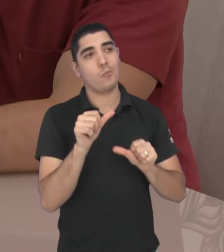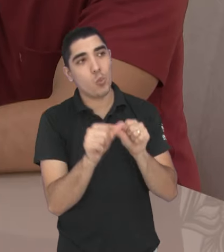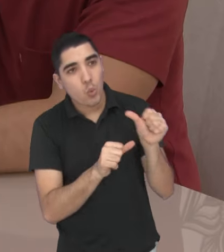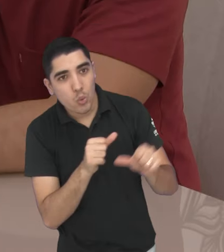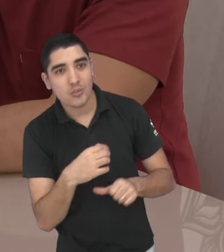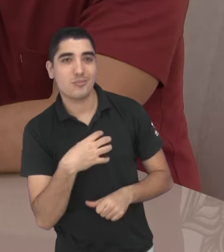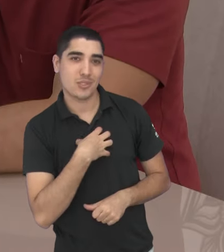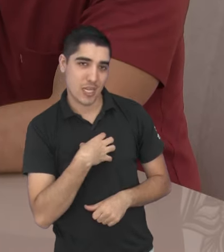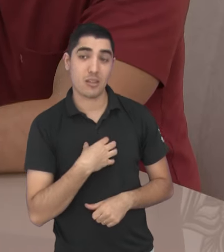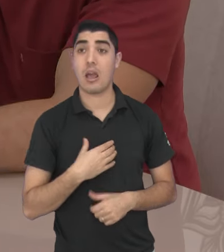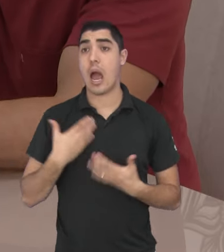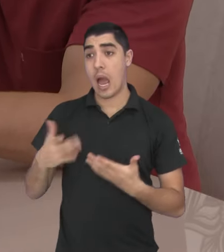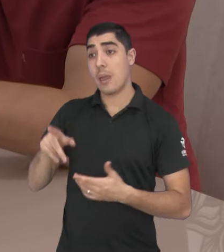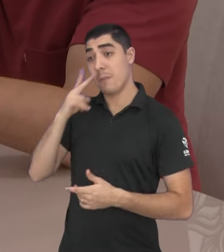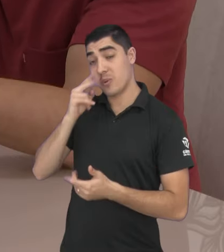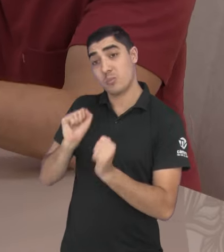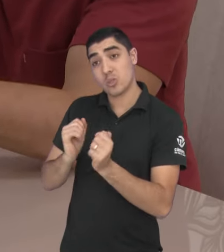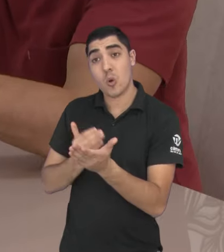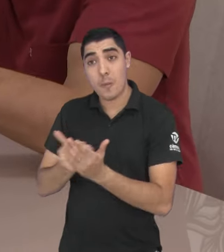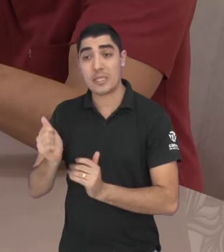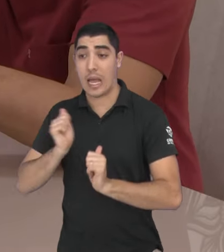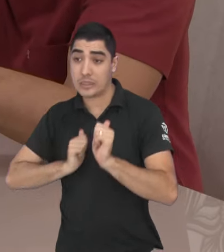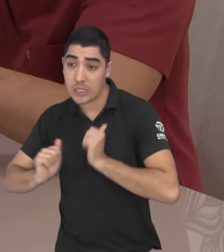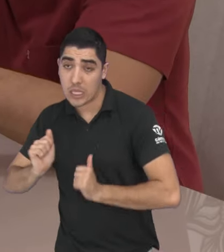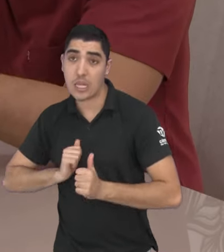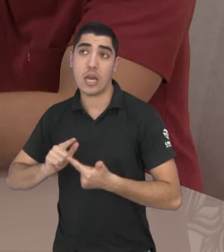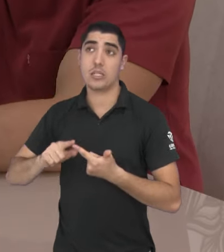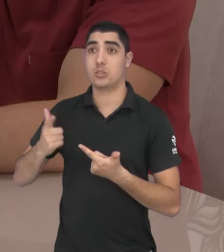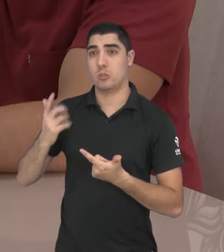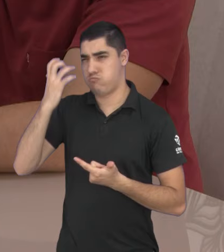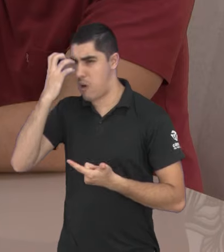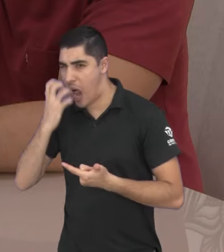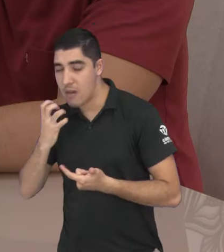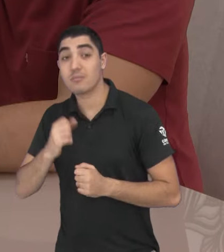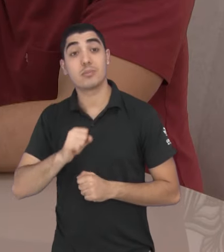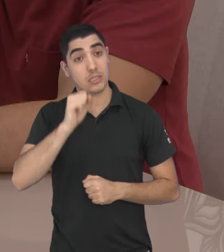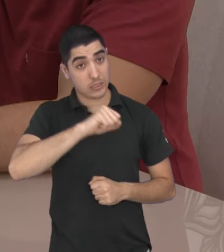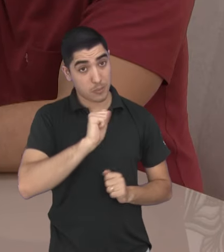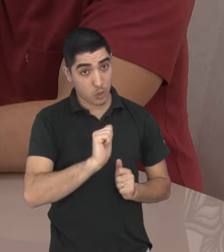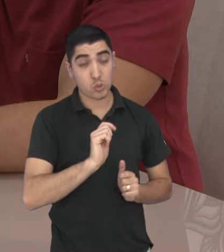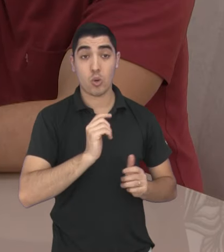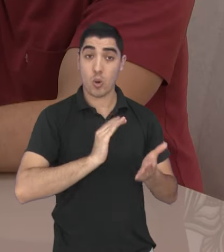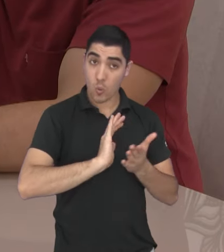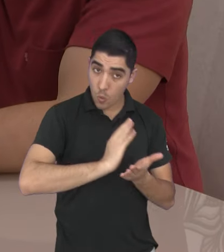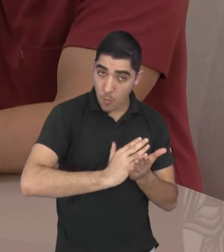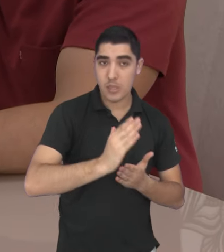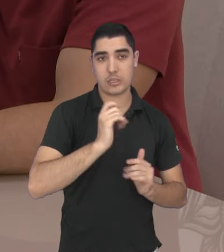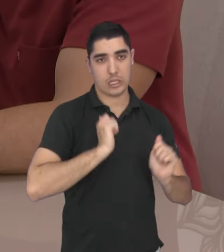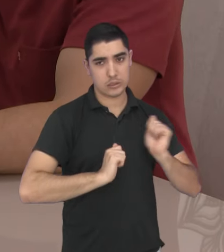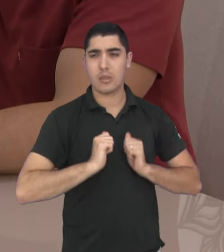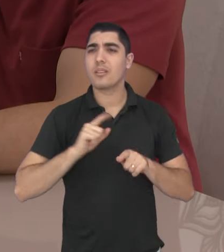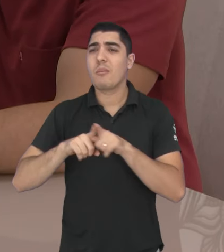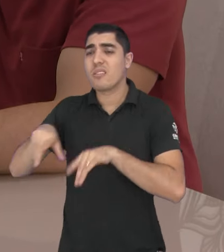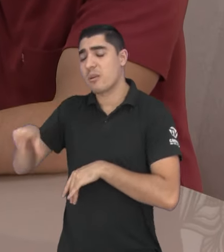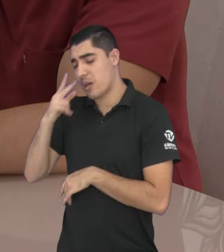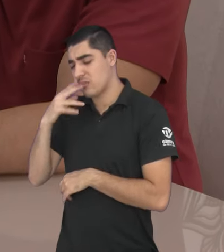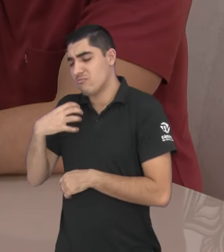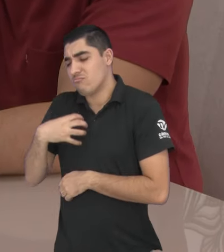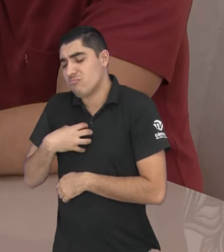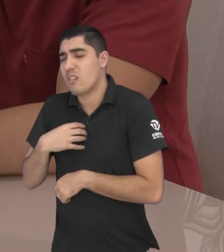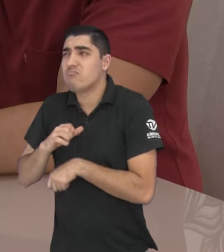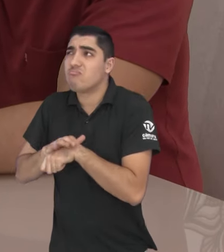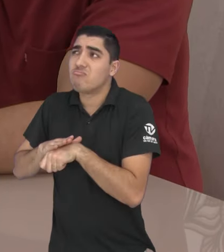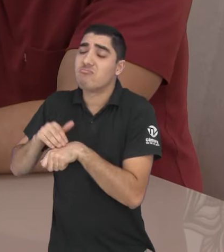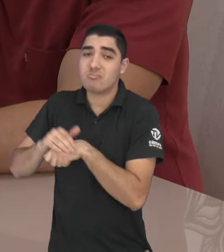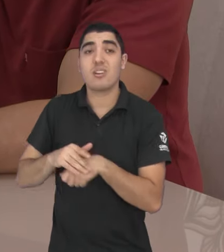o instinto. Mexe. Pode ficar mais ansioso, mais agressivo. Exatamente. Muitas vezes a ansiedade pode trazer agressividade. Mais carente também, também, né? Também,